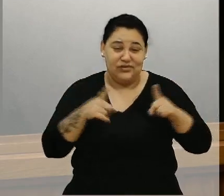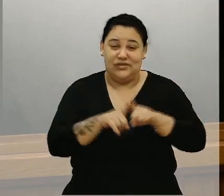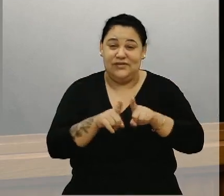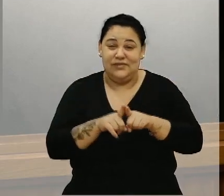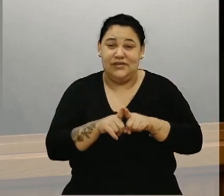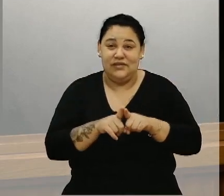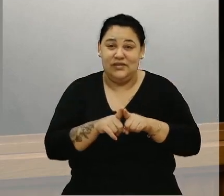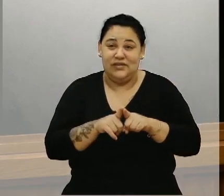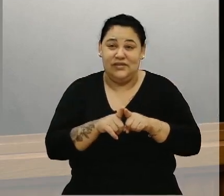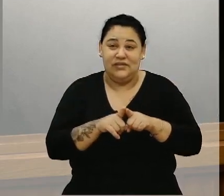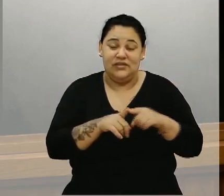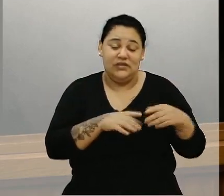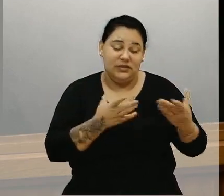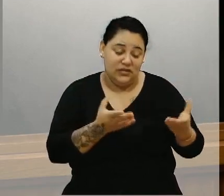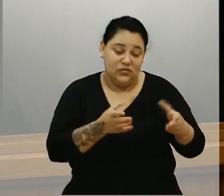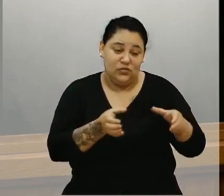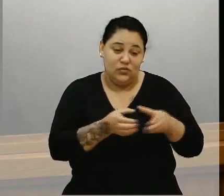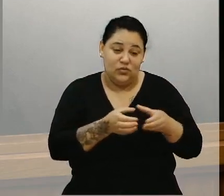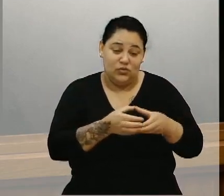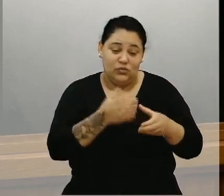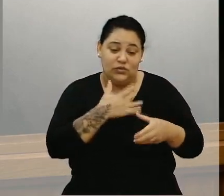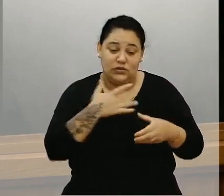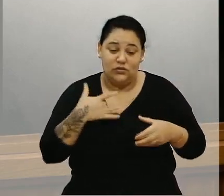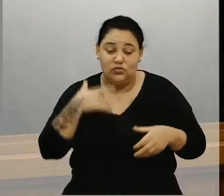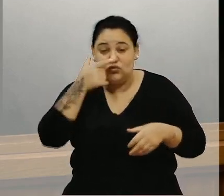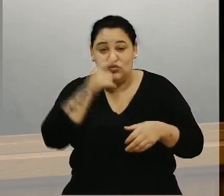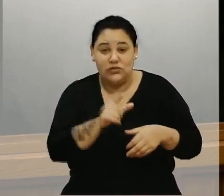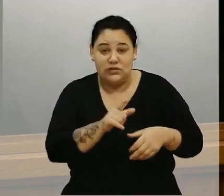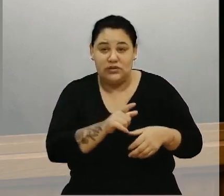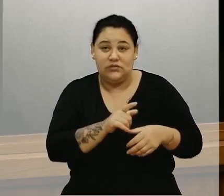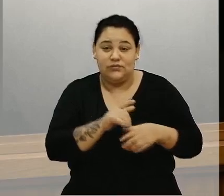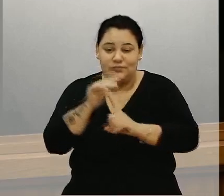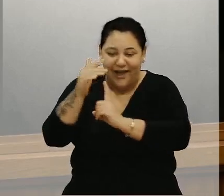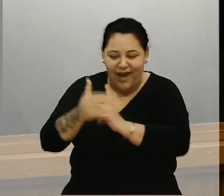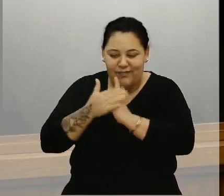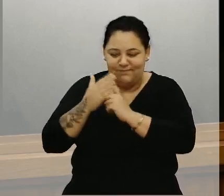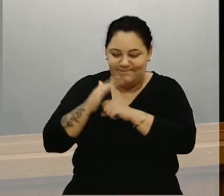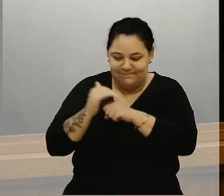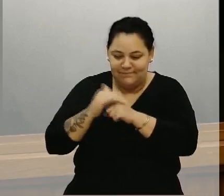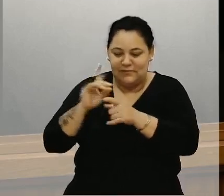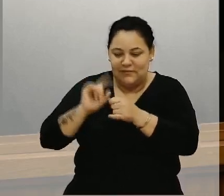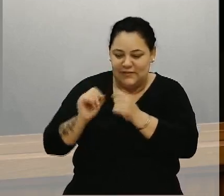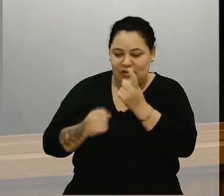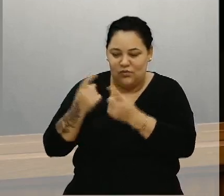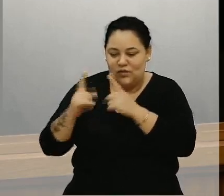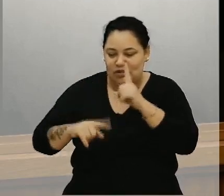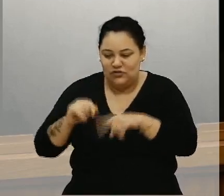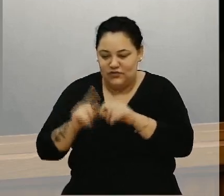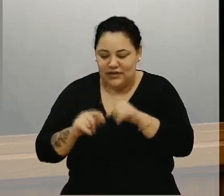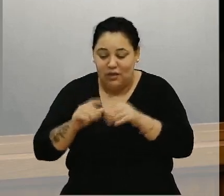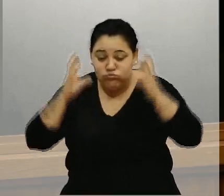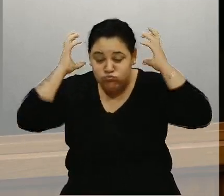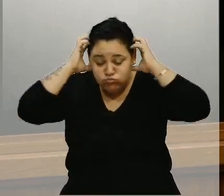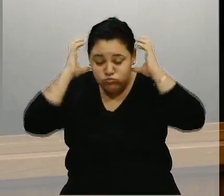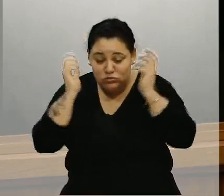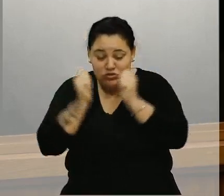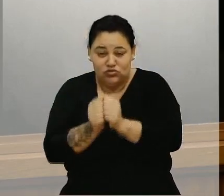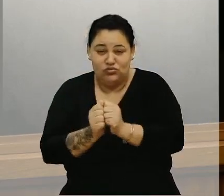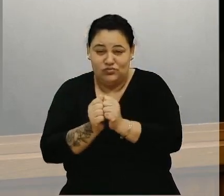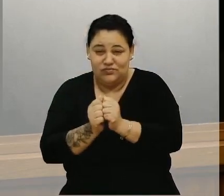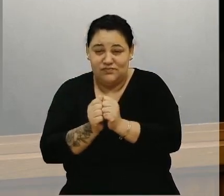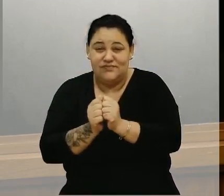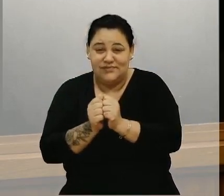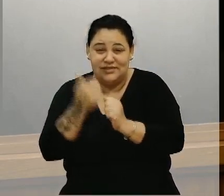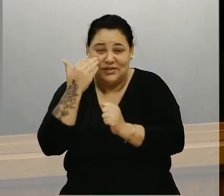ali minimamente conseguir acolher, fazer algumas atividades com fone de ouvido, enfim.